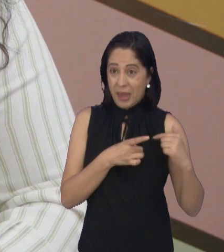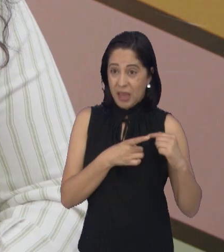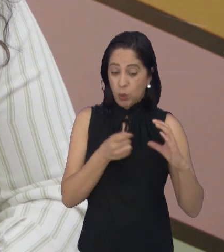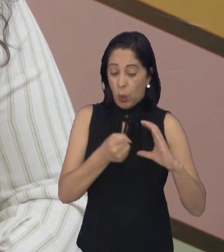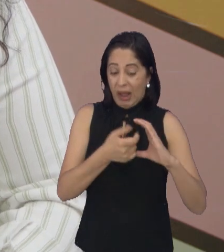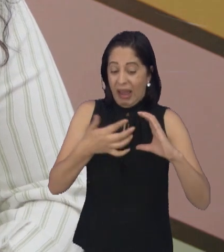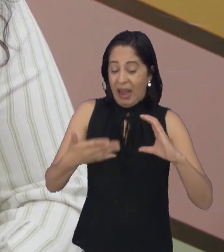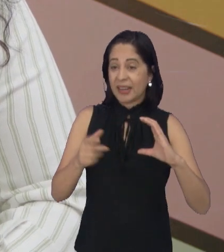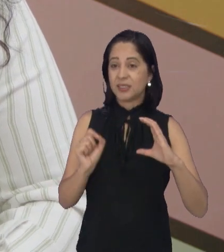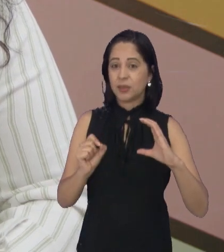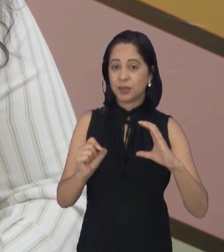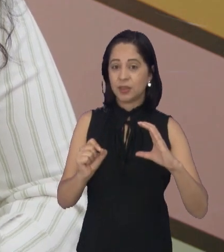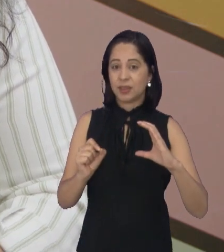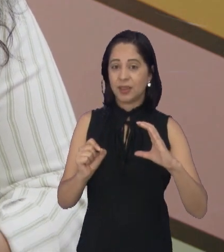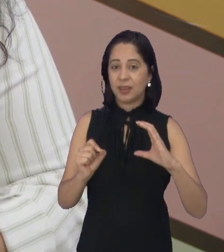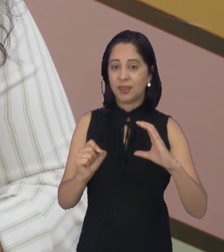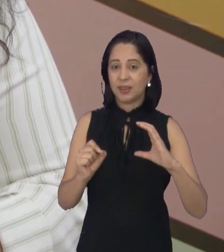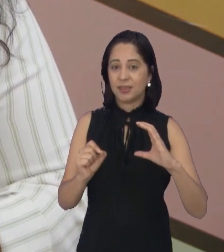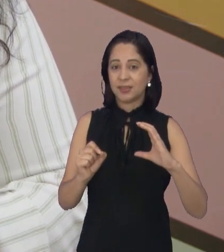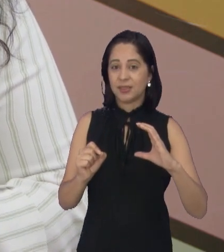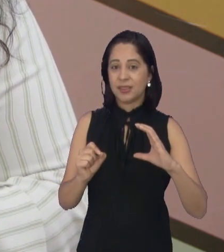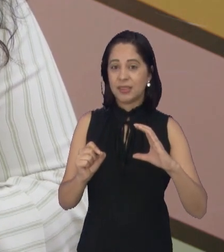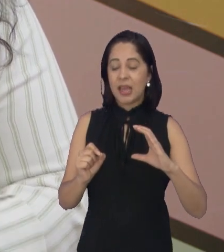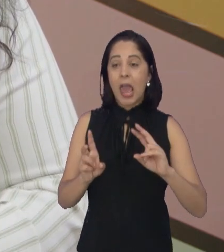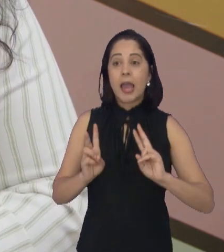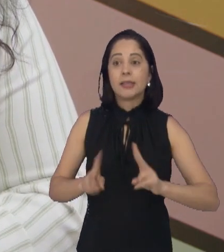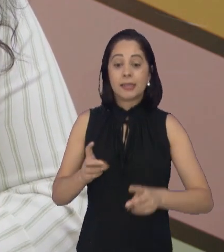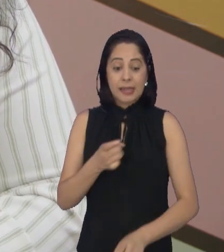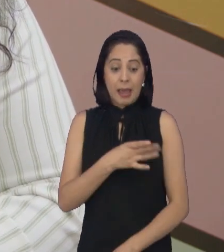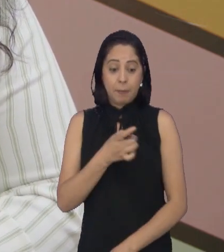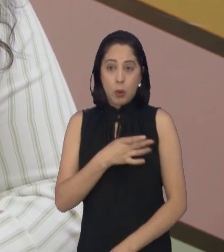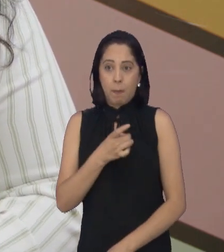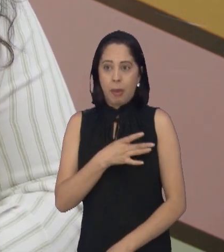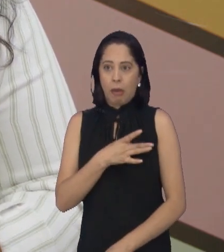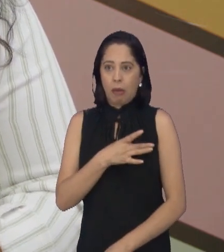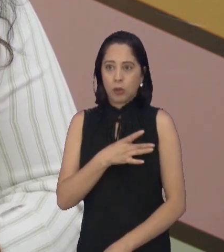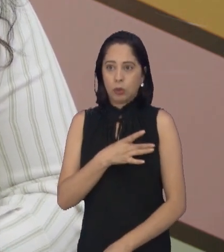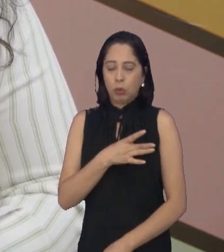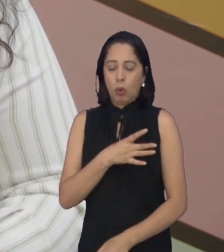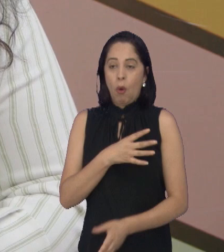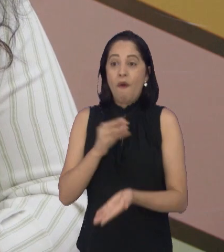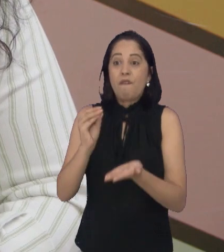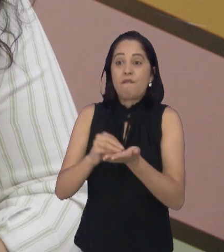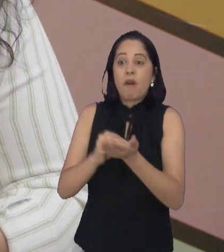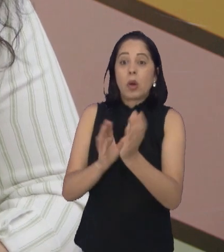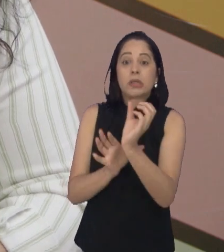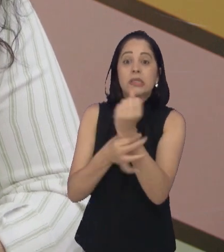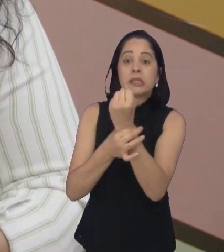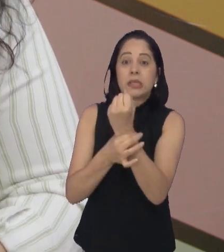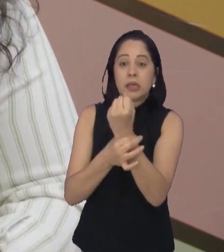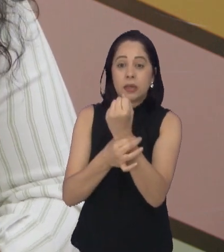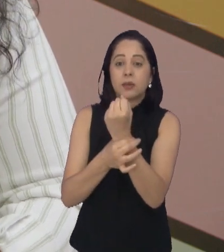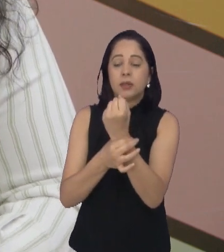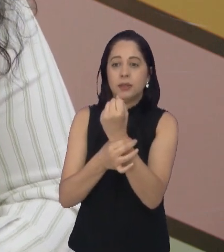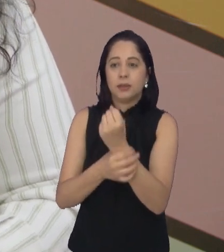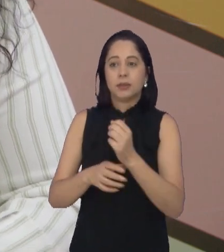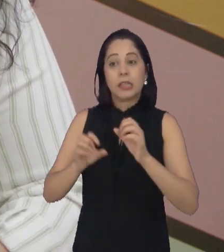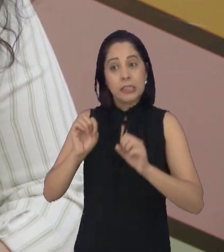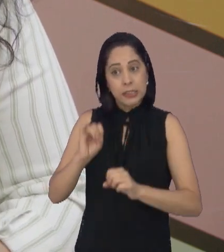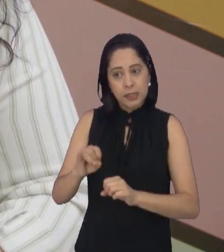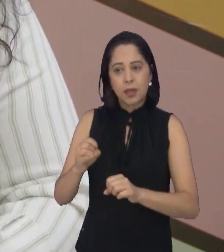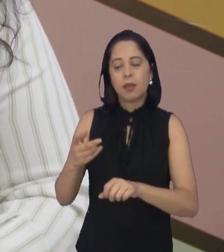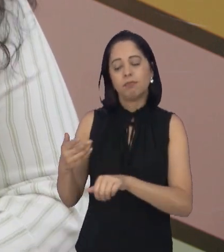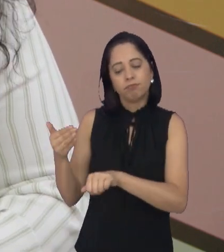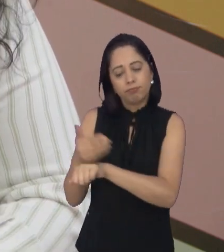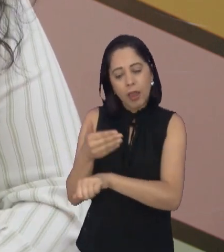conseguir perceber que ele vem muito atrelado à nossa insegurança. Então, muitas vezes, se você buscar a ajuda de um